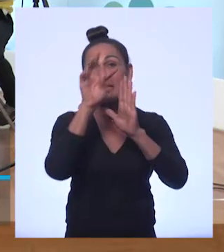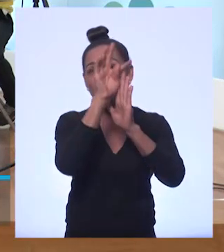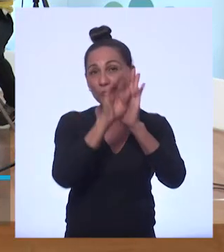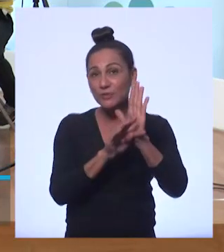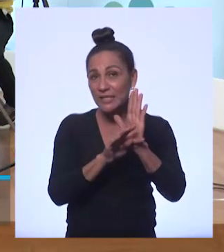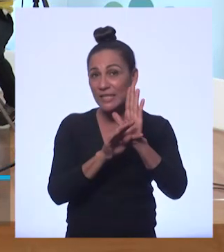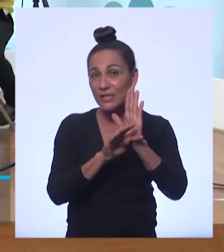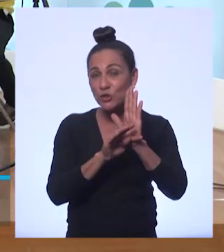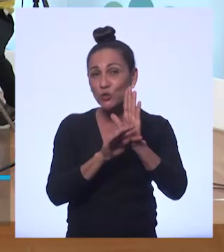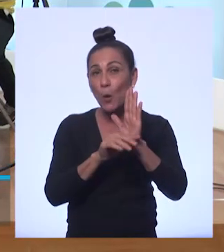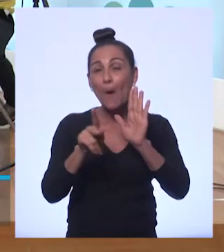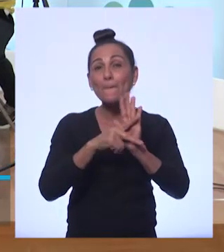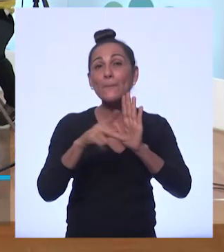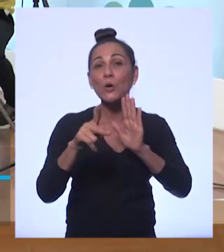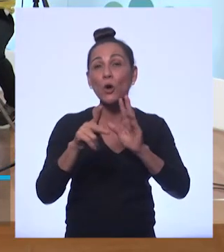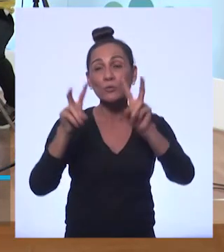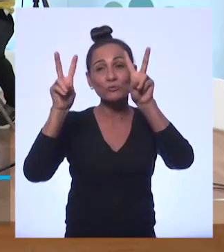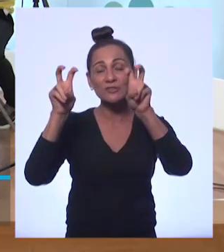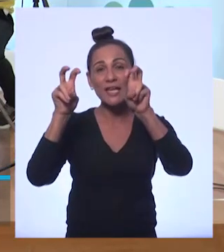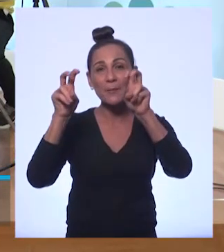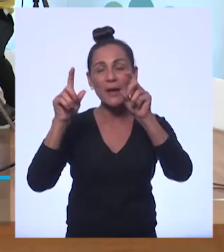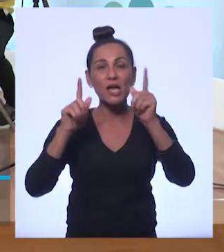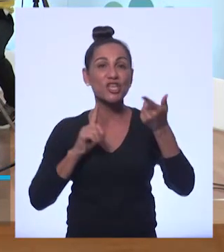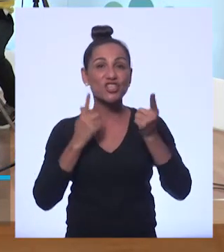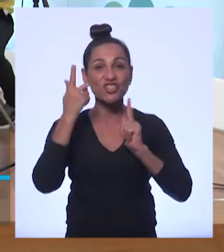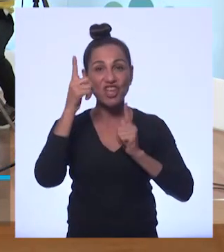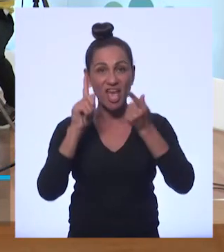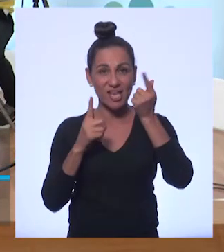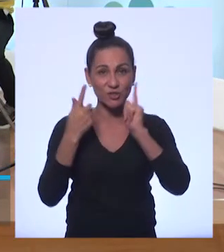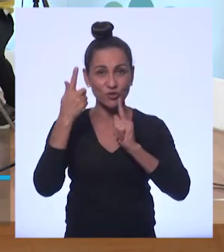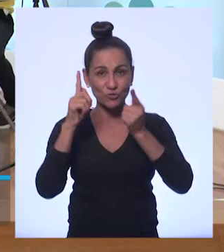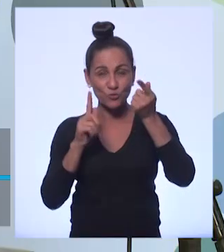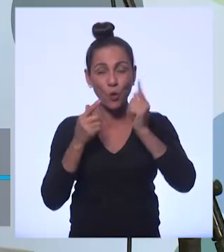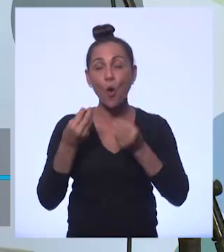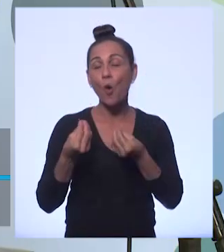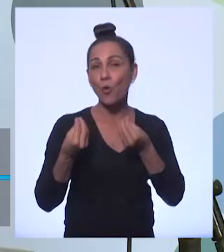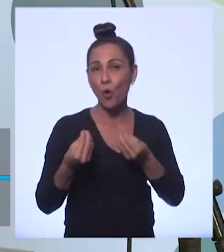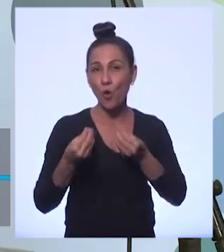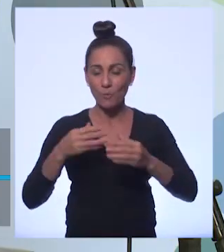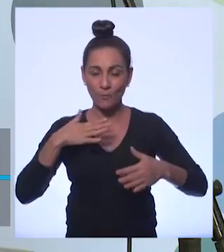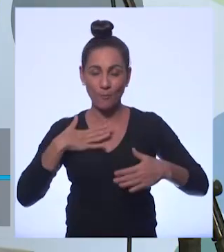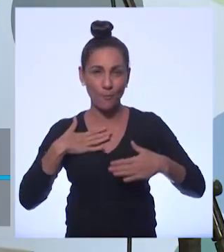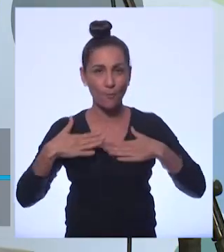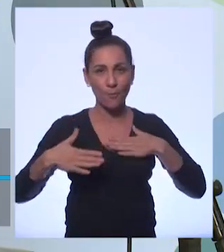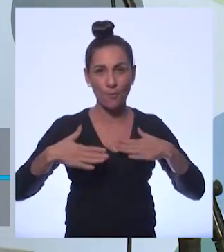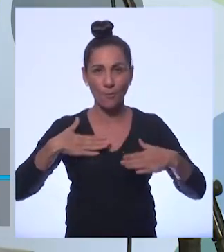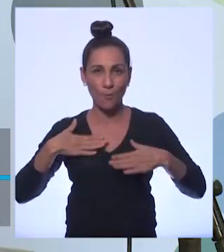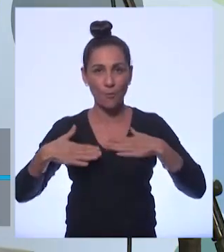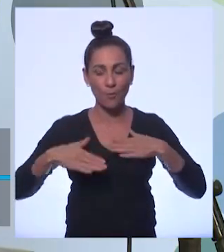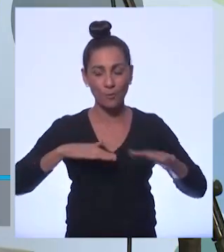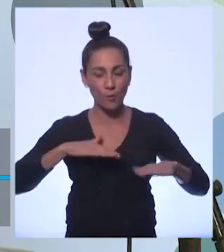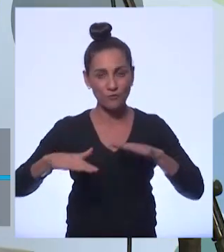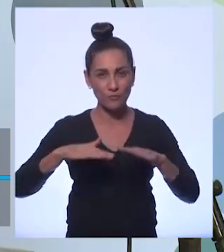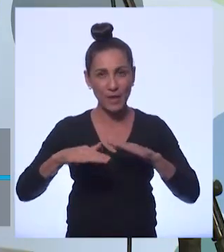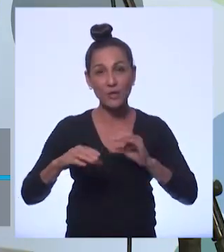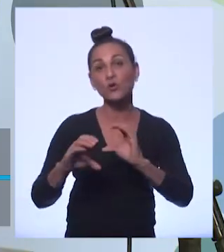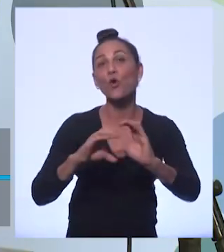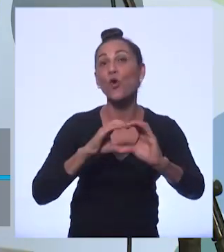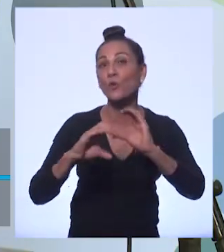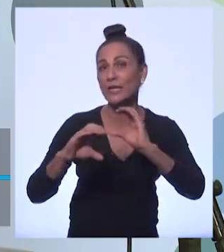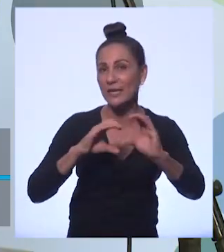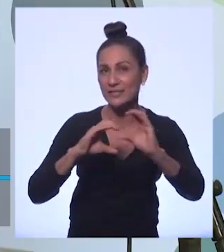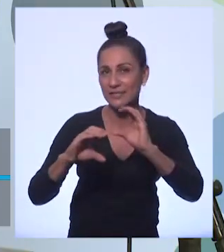o gesto. E ele pensa então, por exemplo, no gesto como movimento, como uma comunicação de